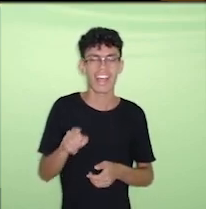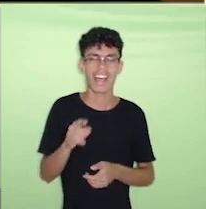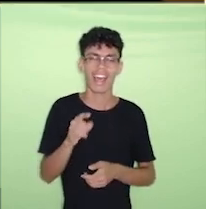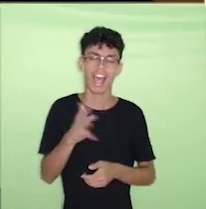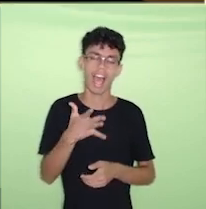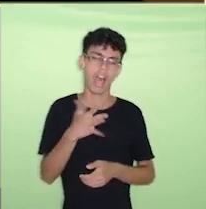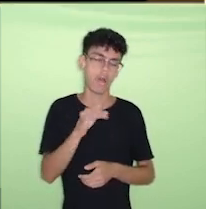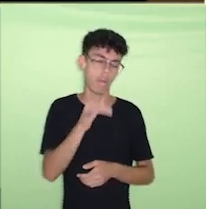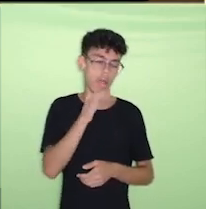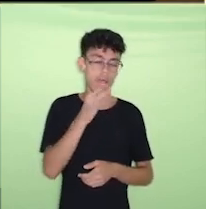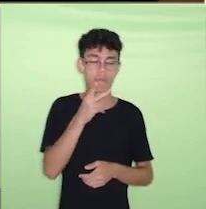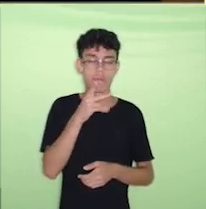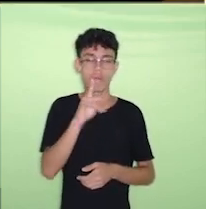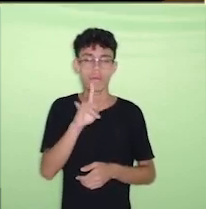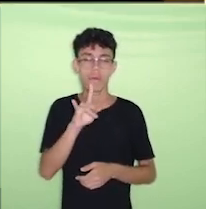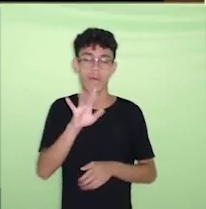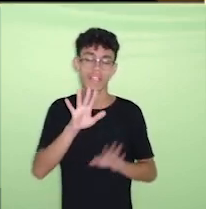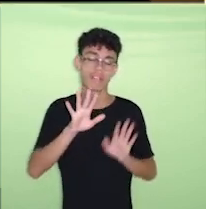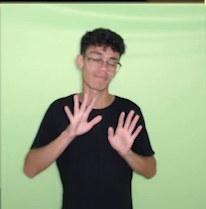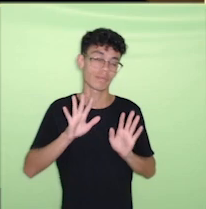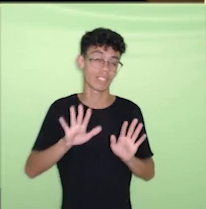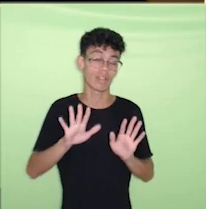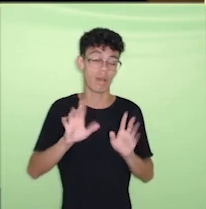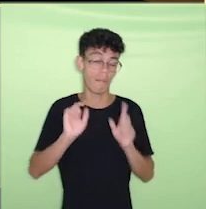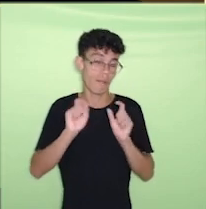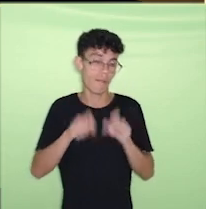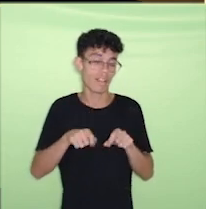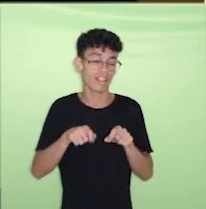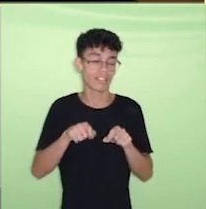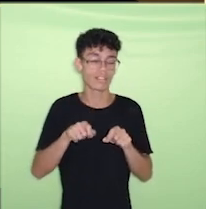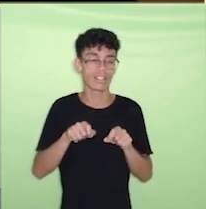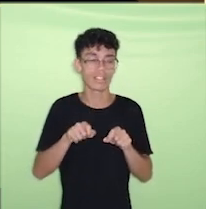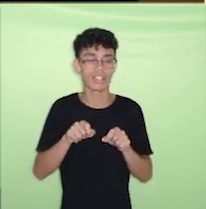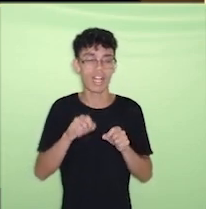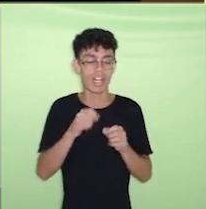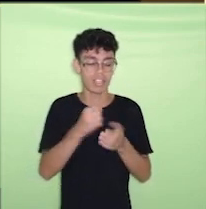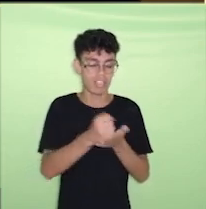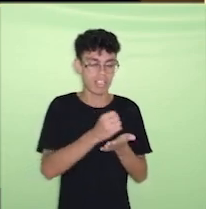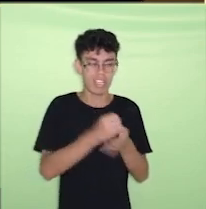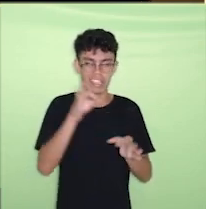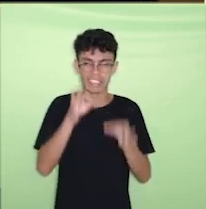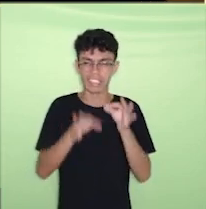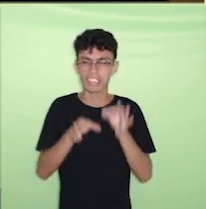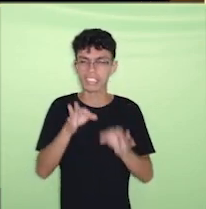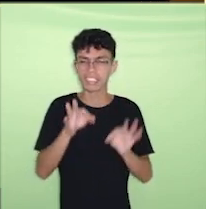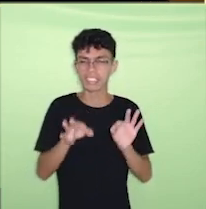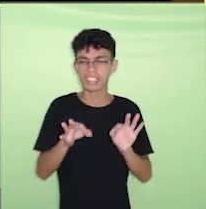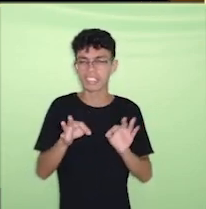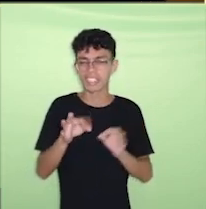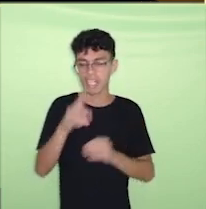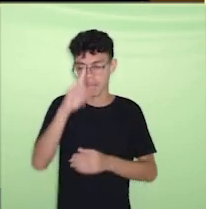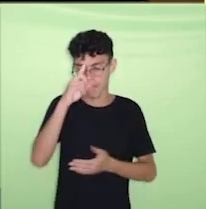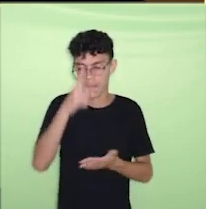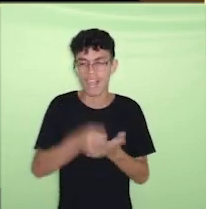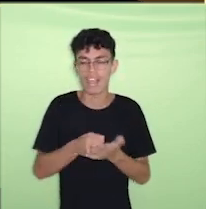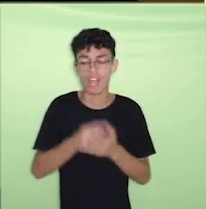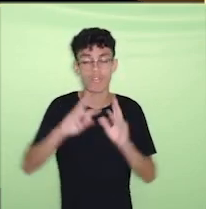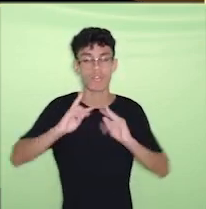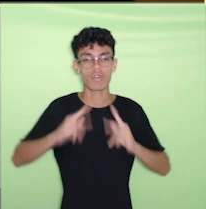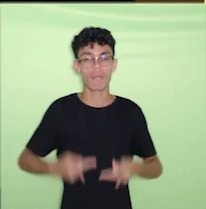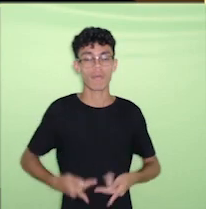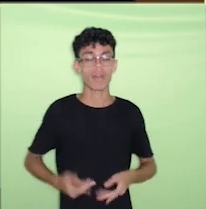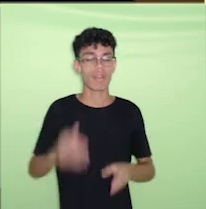de exceção, mas há grandes possibilidades. A sentença foi muito humana. Um